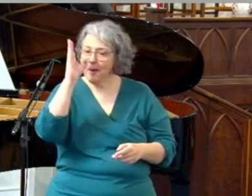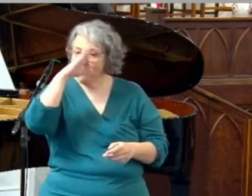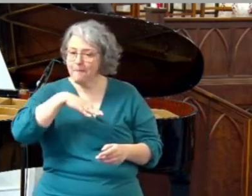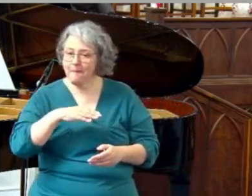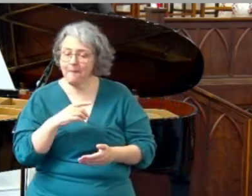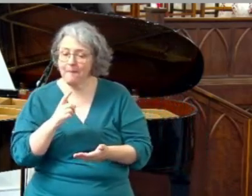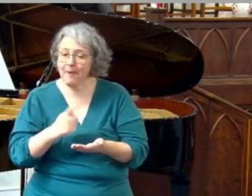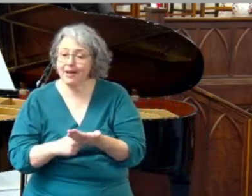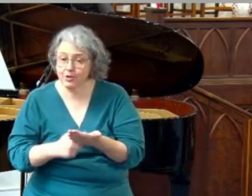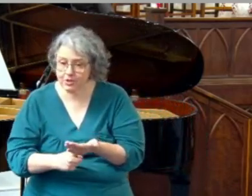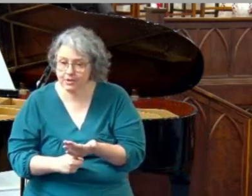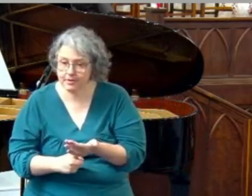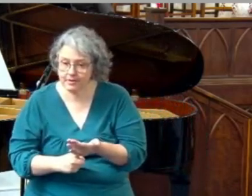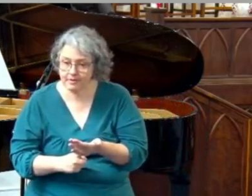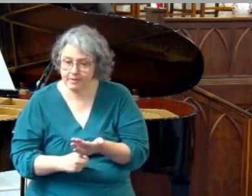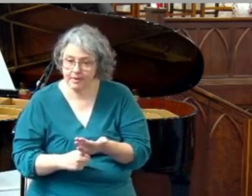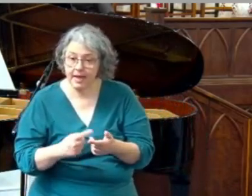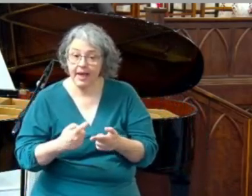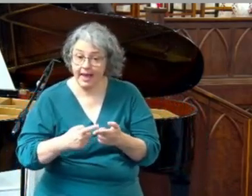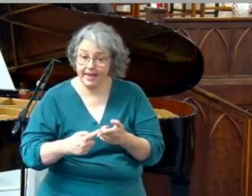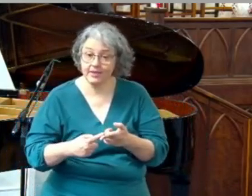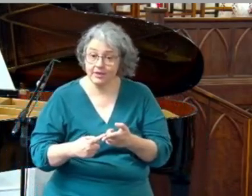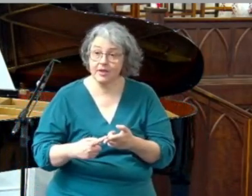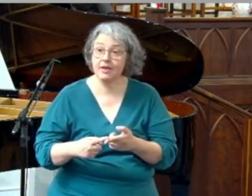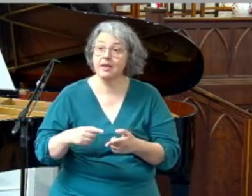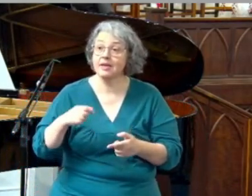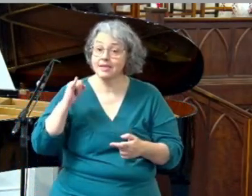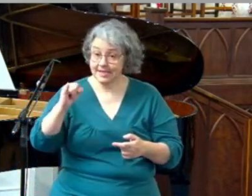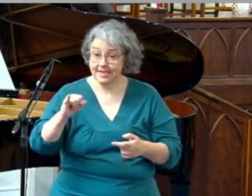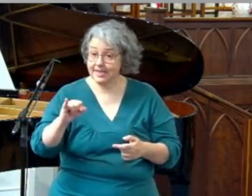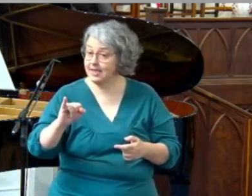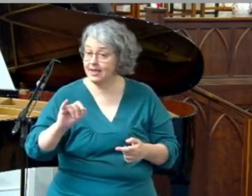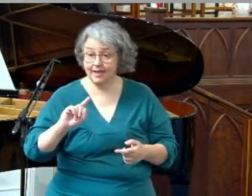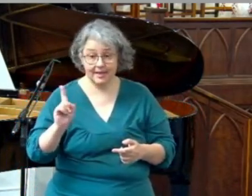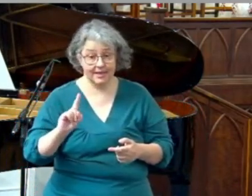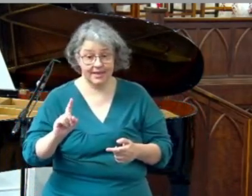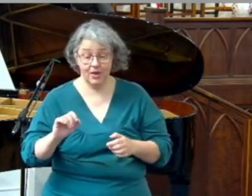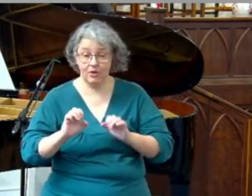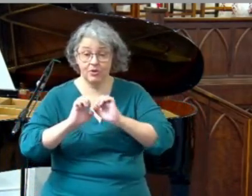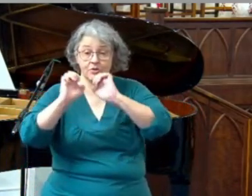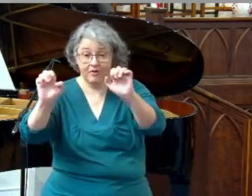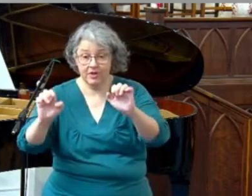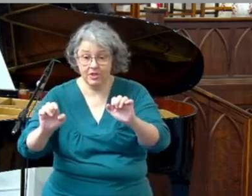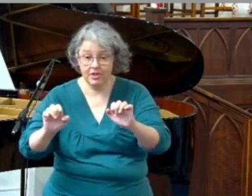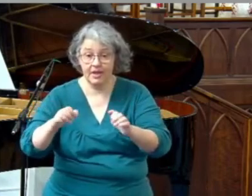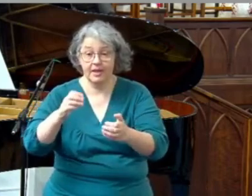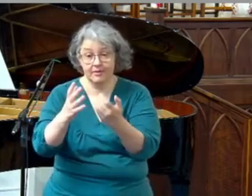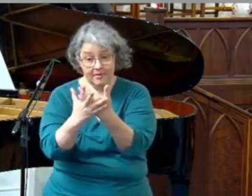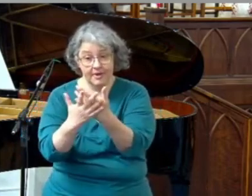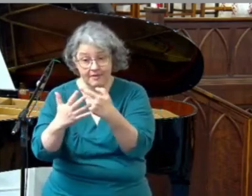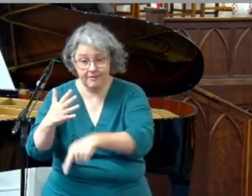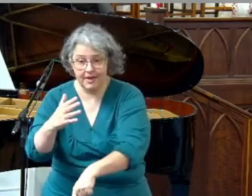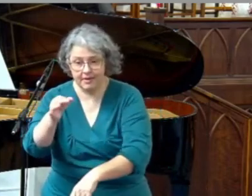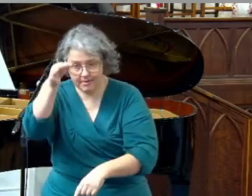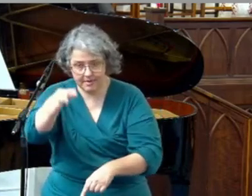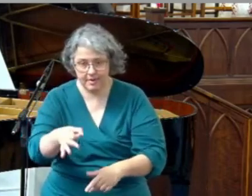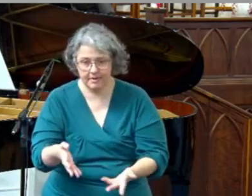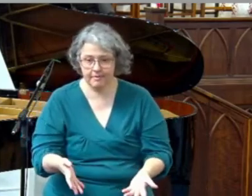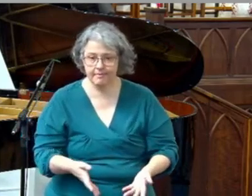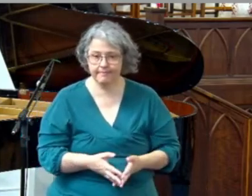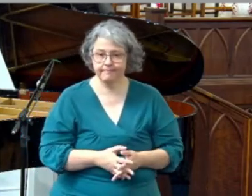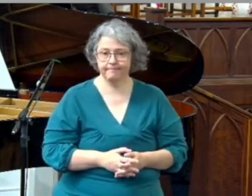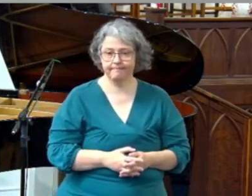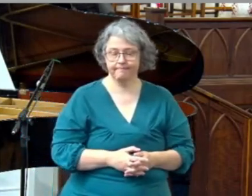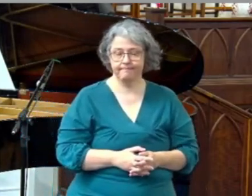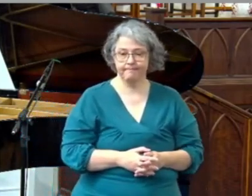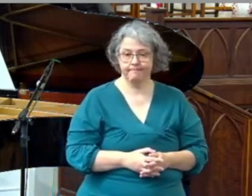perdoados, de sermos lavados e de sermos reconciliados com o Pai. Reconciliados com o Pai.